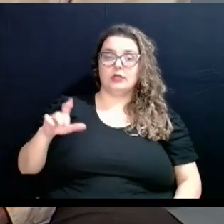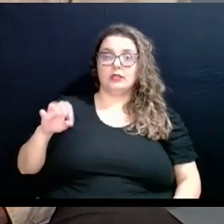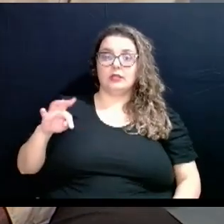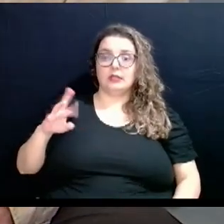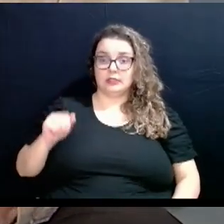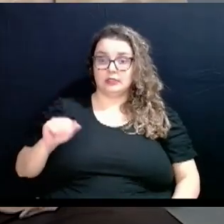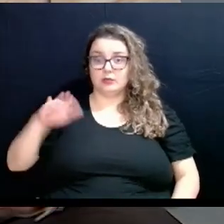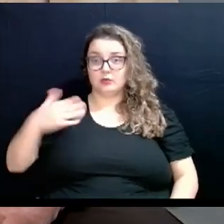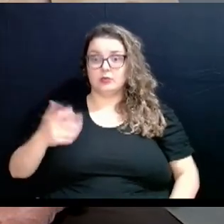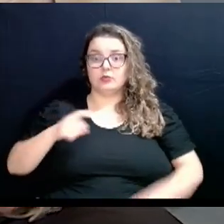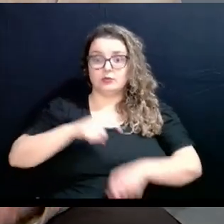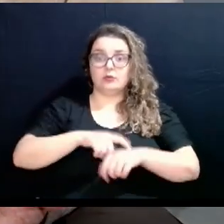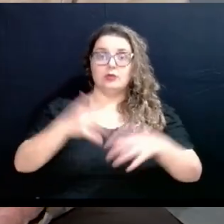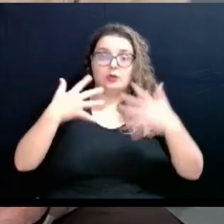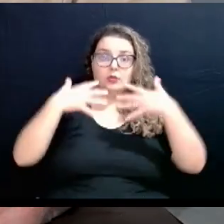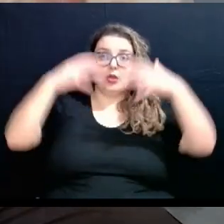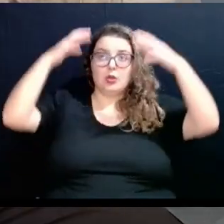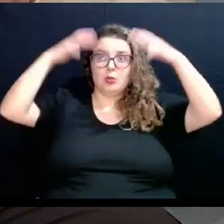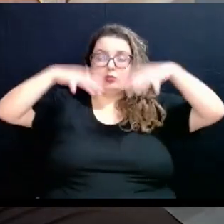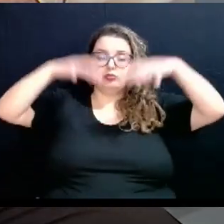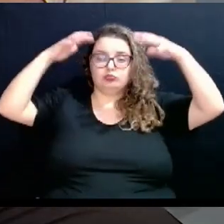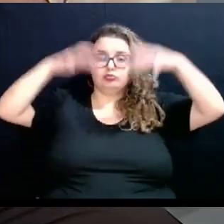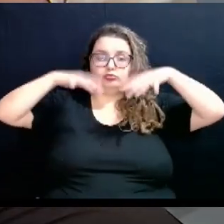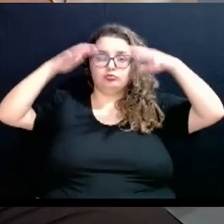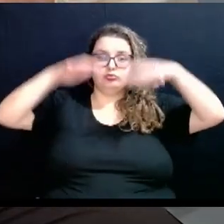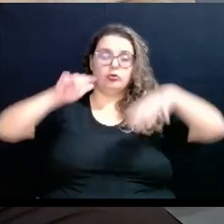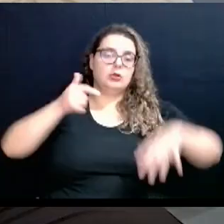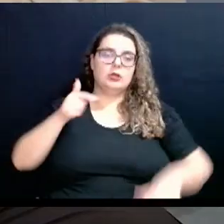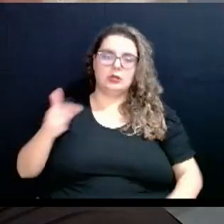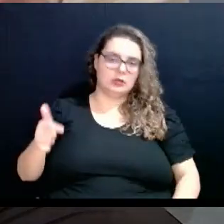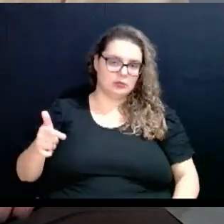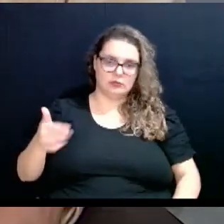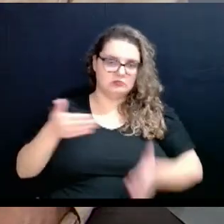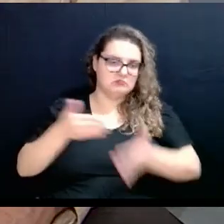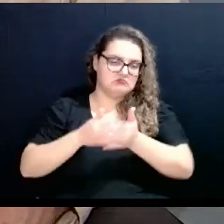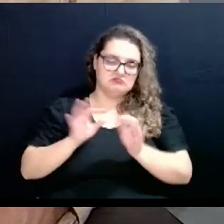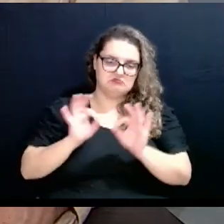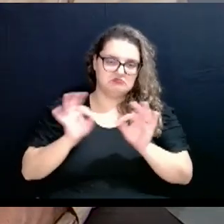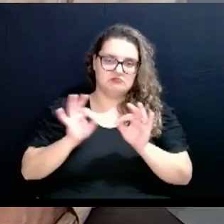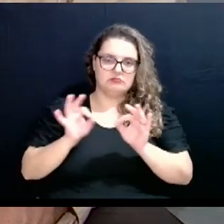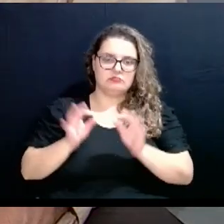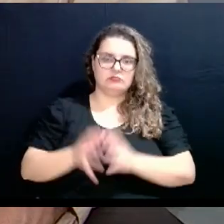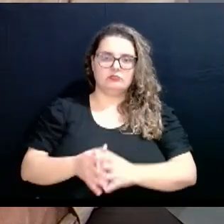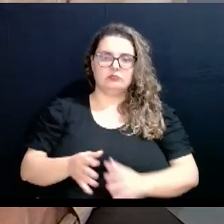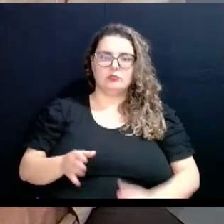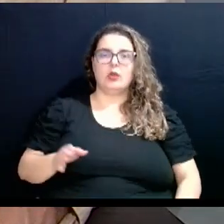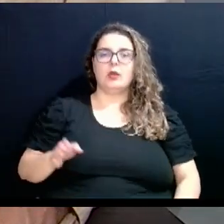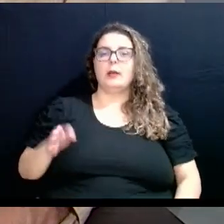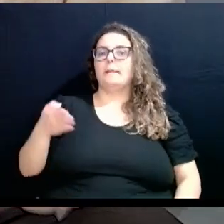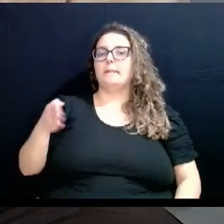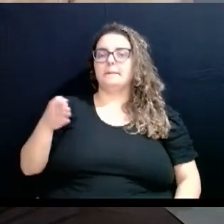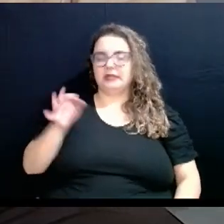termoelétricas. Quando está na época do verão, com muita chuva, aí não existe barreira nenhuma,